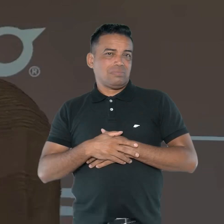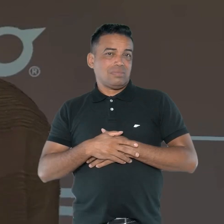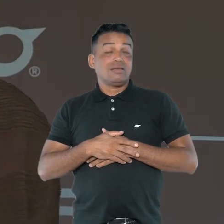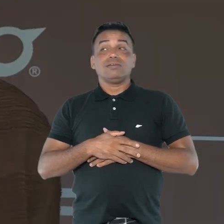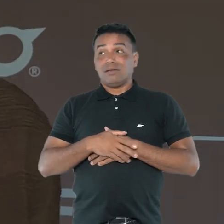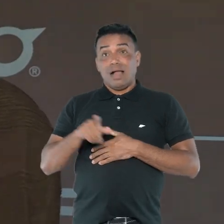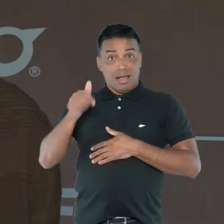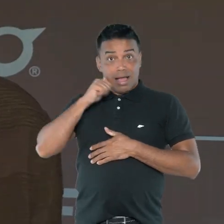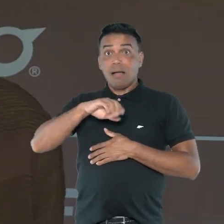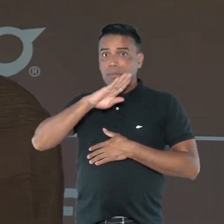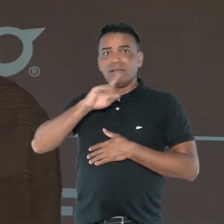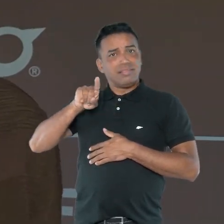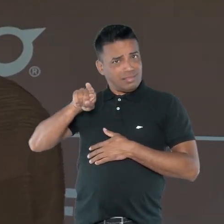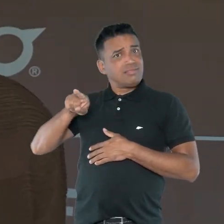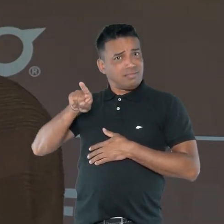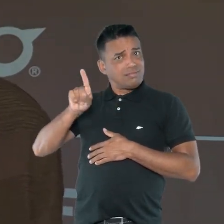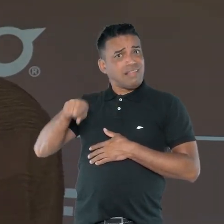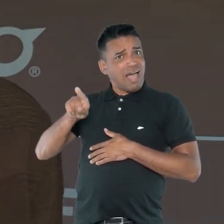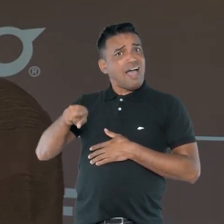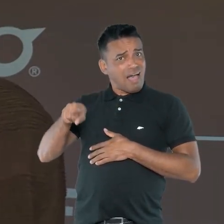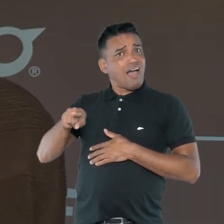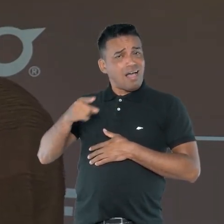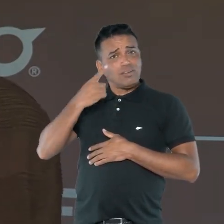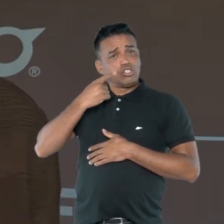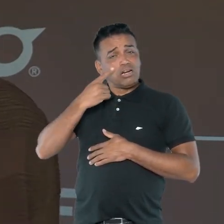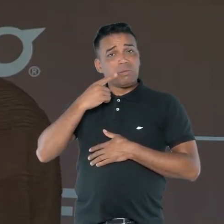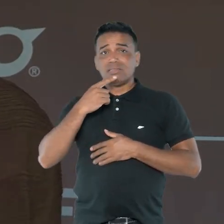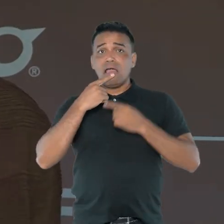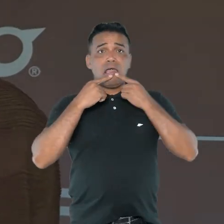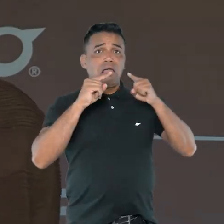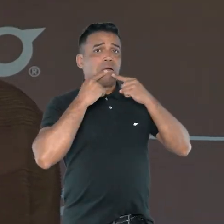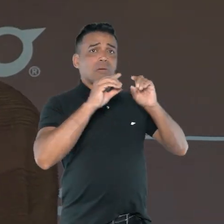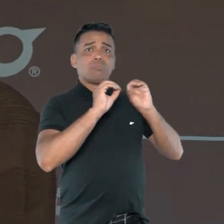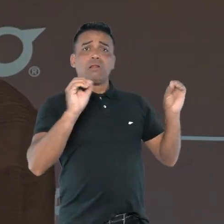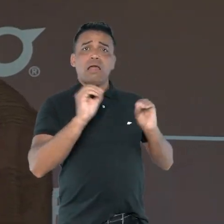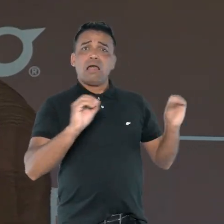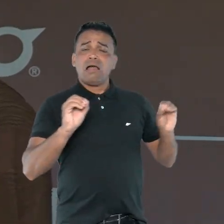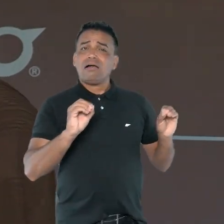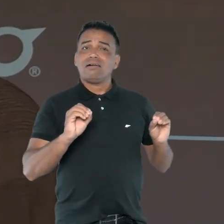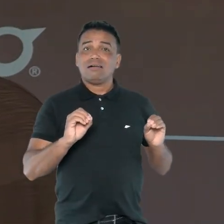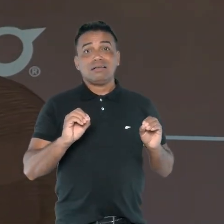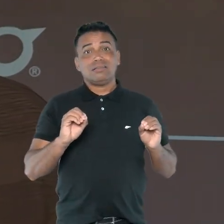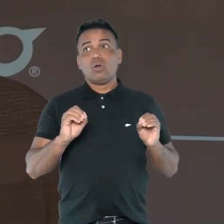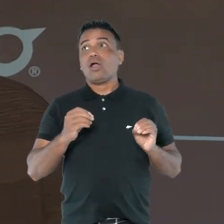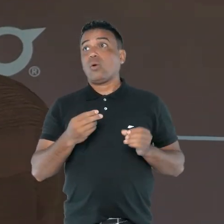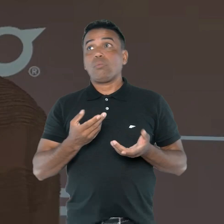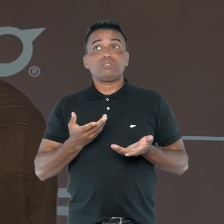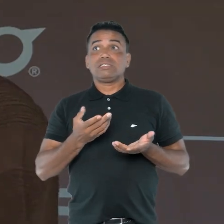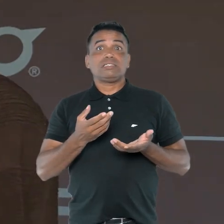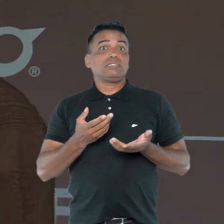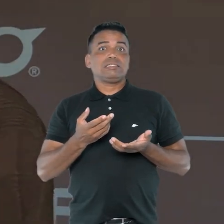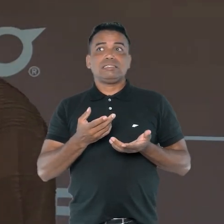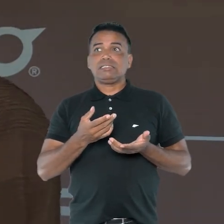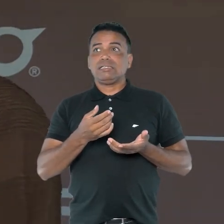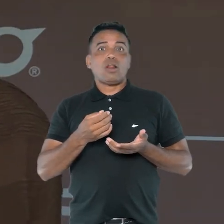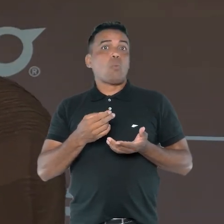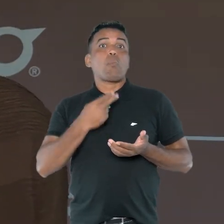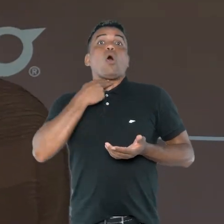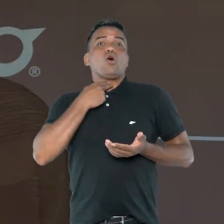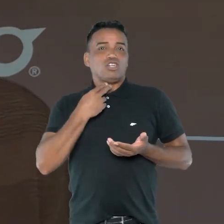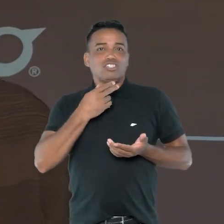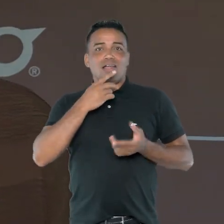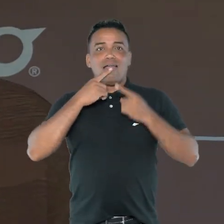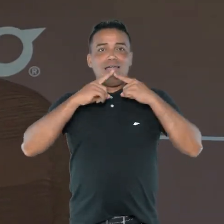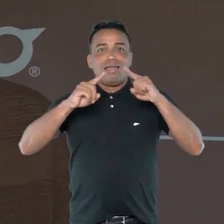não é nada, impressão. E estava chorando, mas eu não me lembro da minha mãe ter reclamado de nada, como se ela não pudesse reclamar de